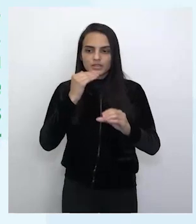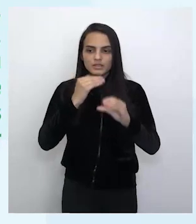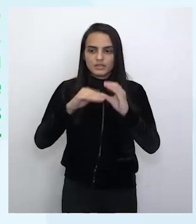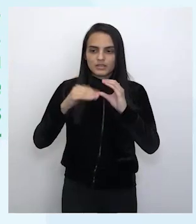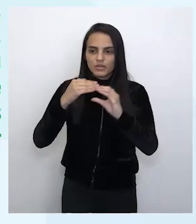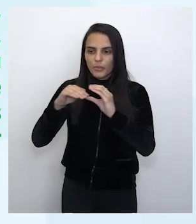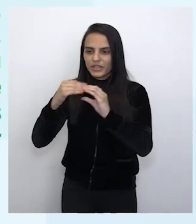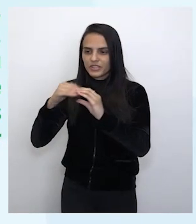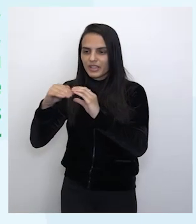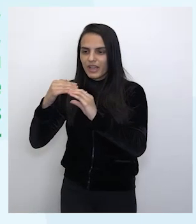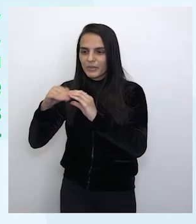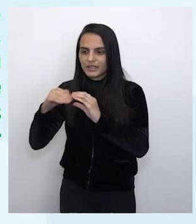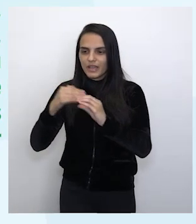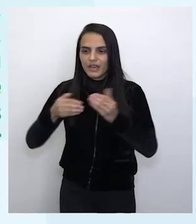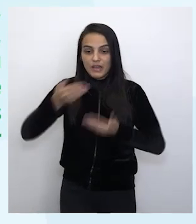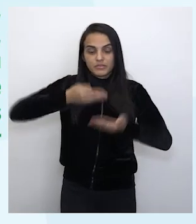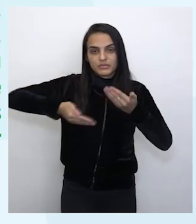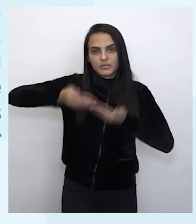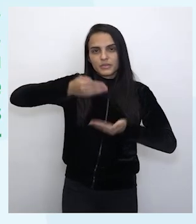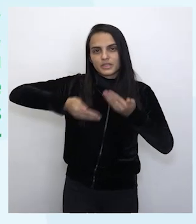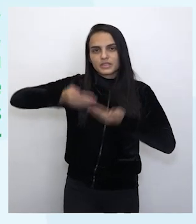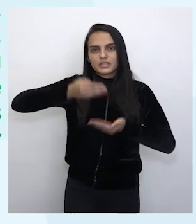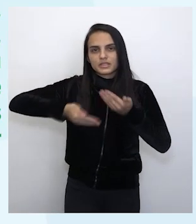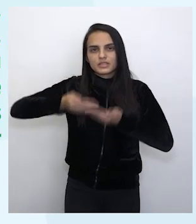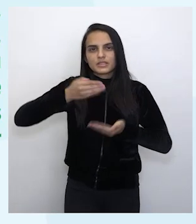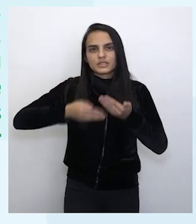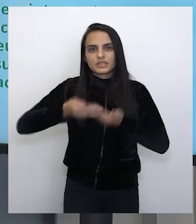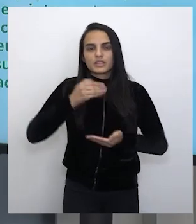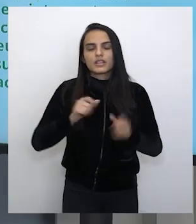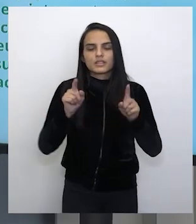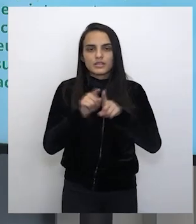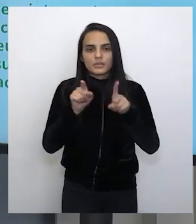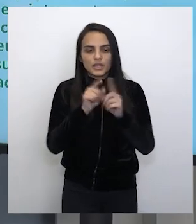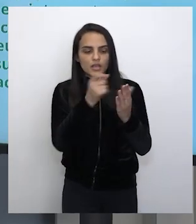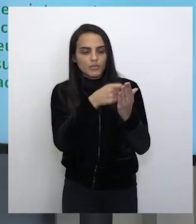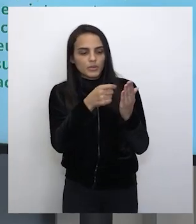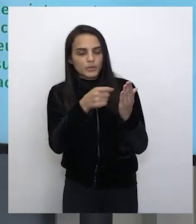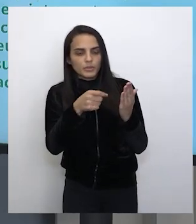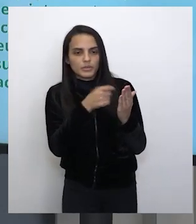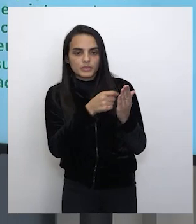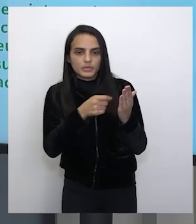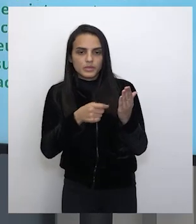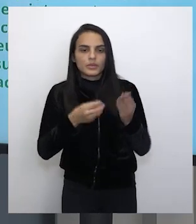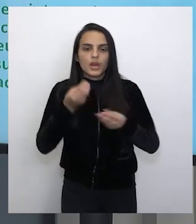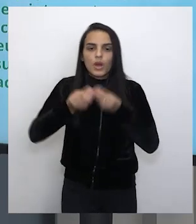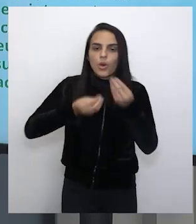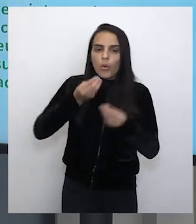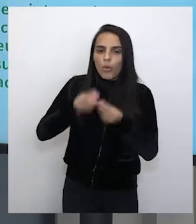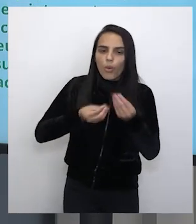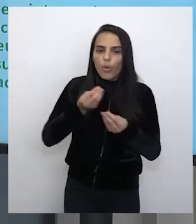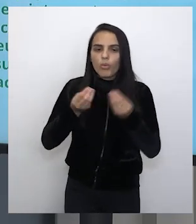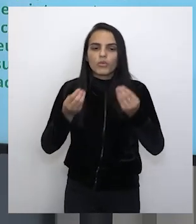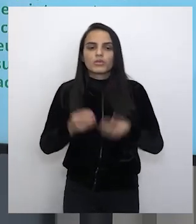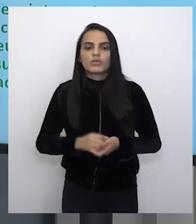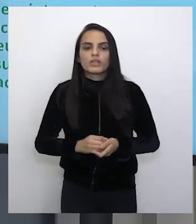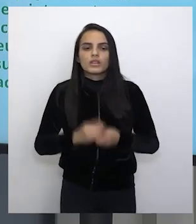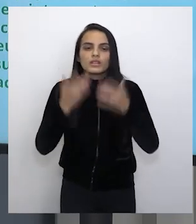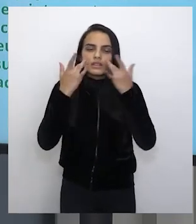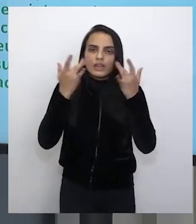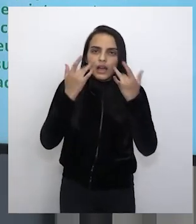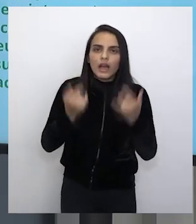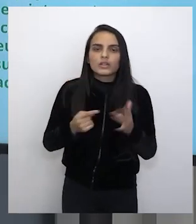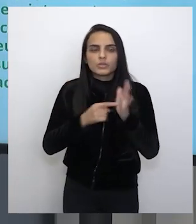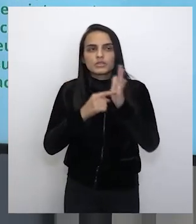esse momento, né, e você vai registrar também de forma escrita as impressões. Como é que foi para você representar esse trechinho de uma peça